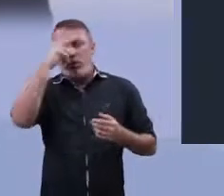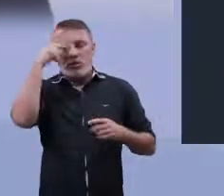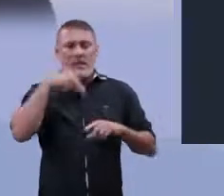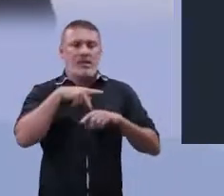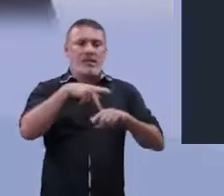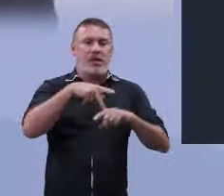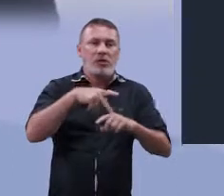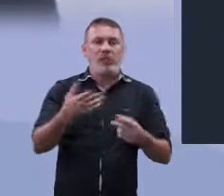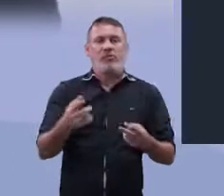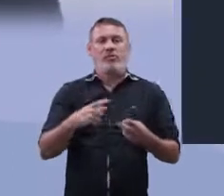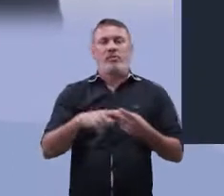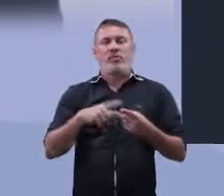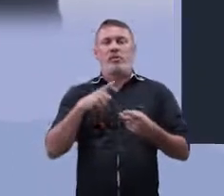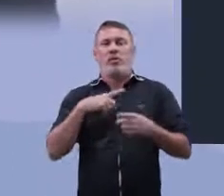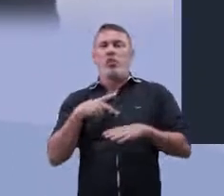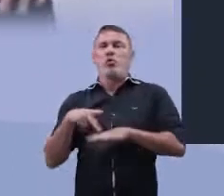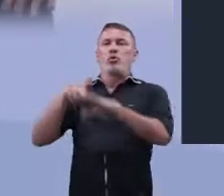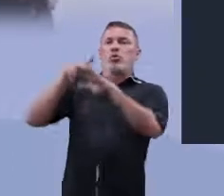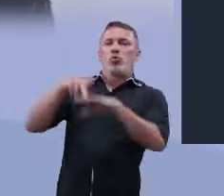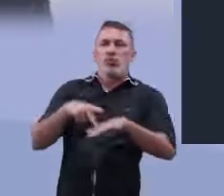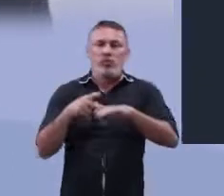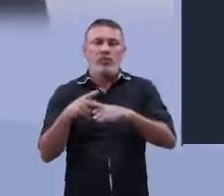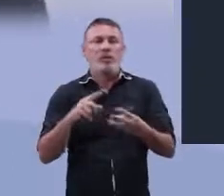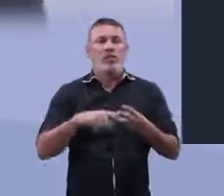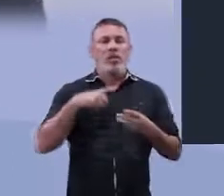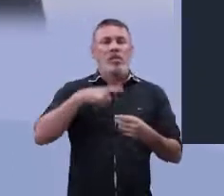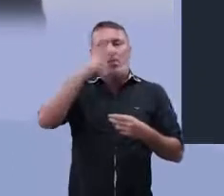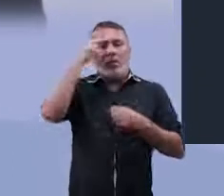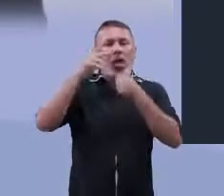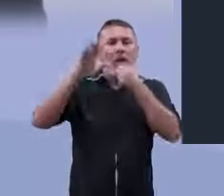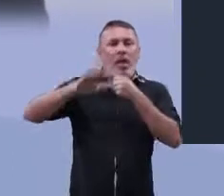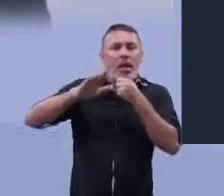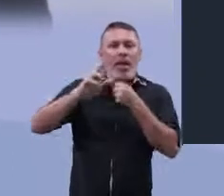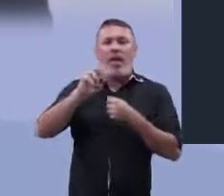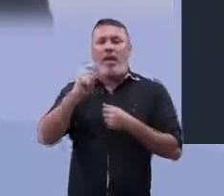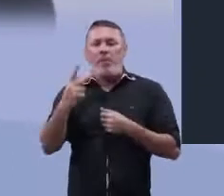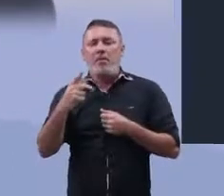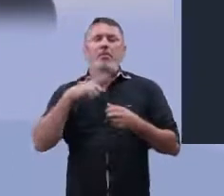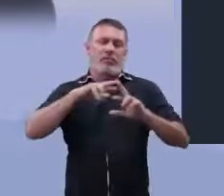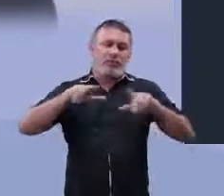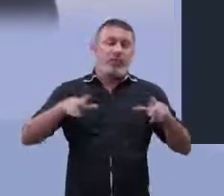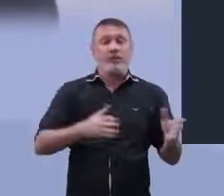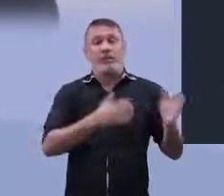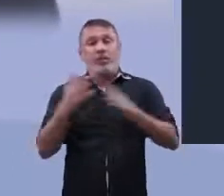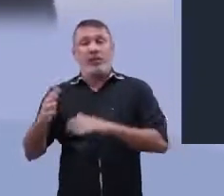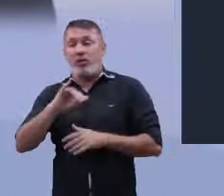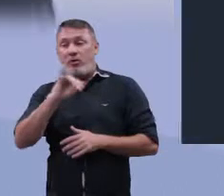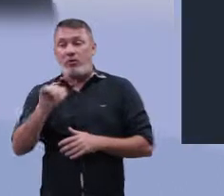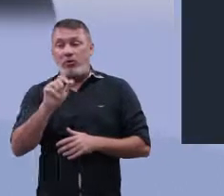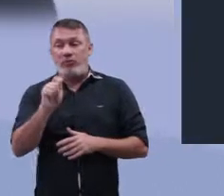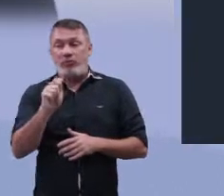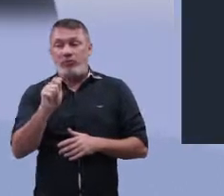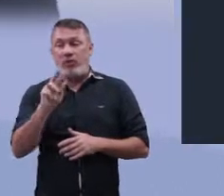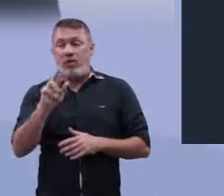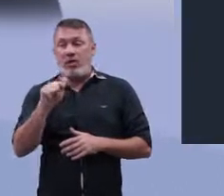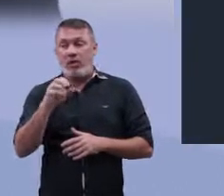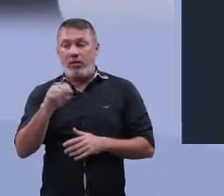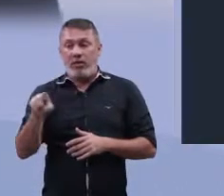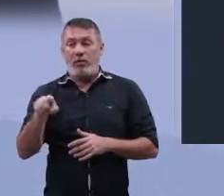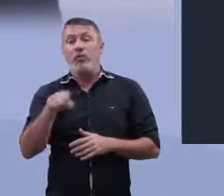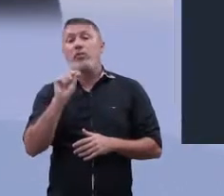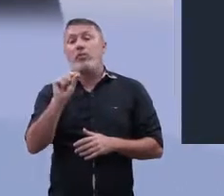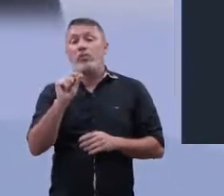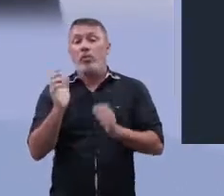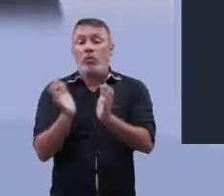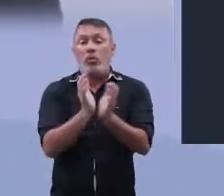dos skatistas, grupo dos surfistas, grupo dos rappers, ok? Já o jargão é, em geral,